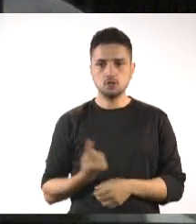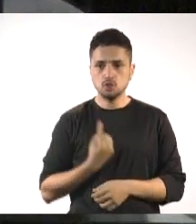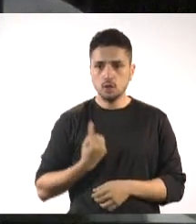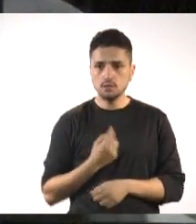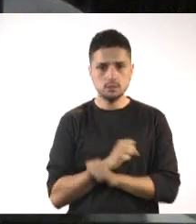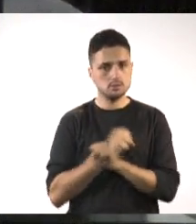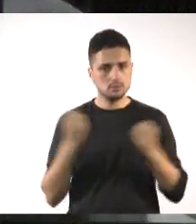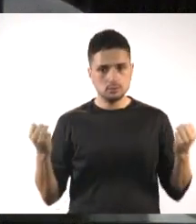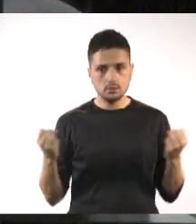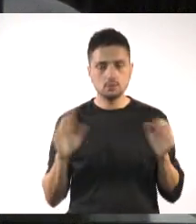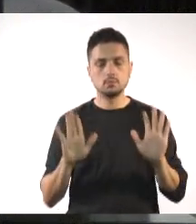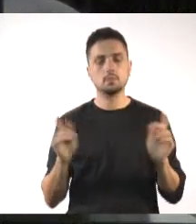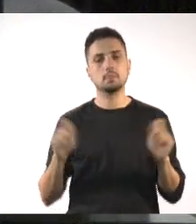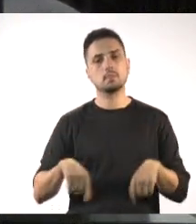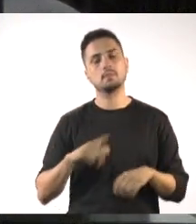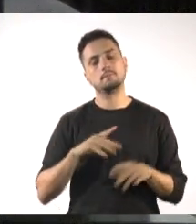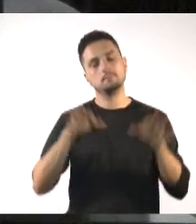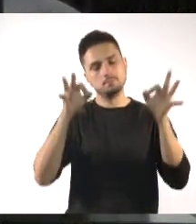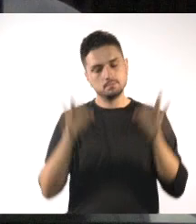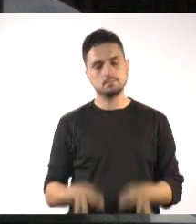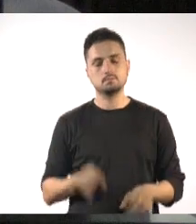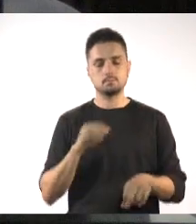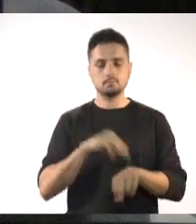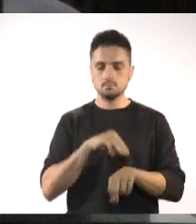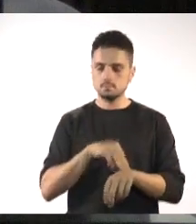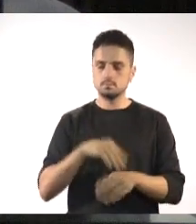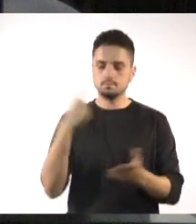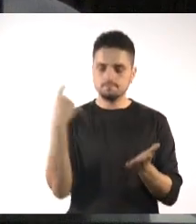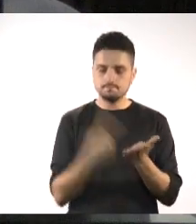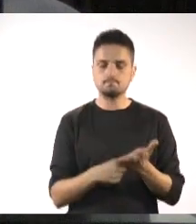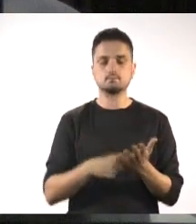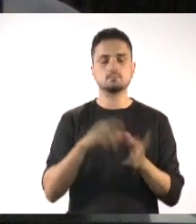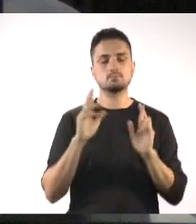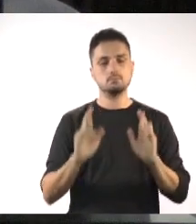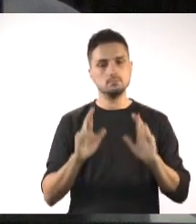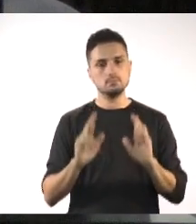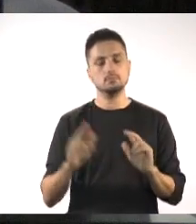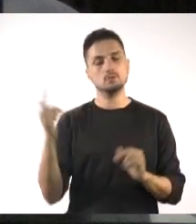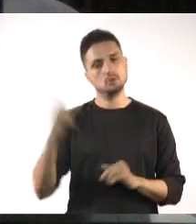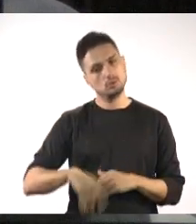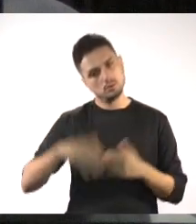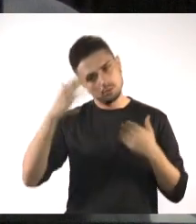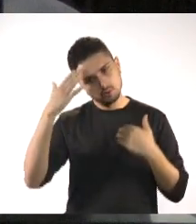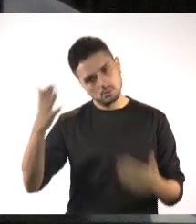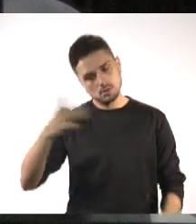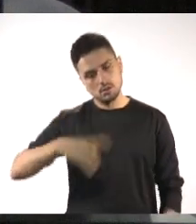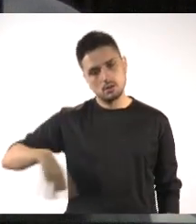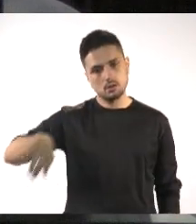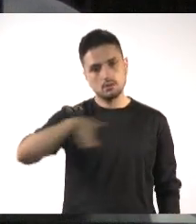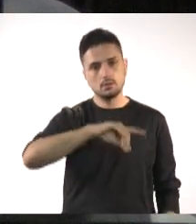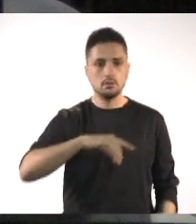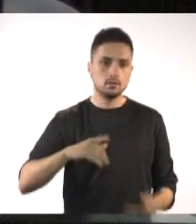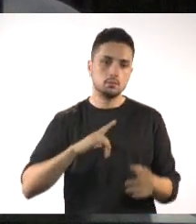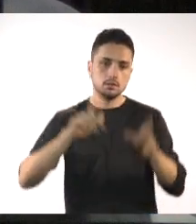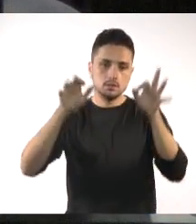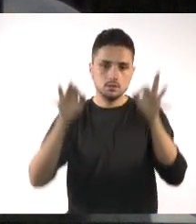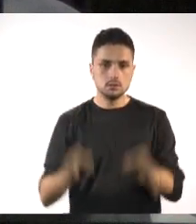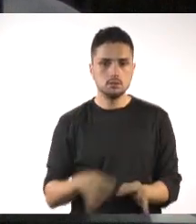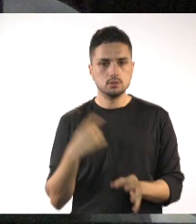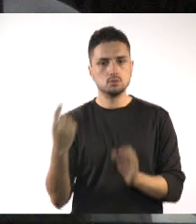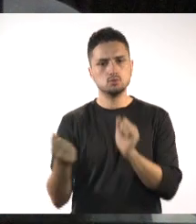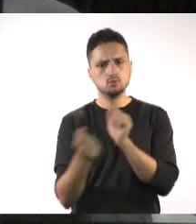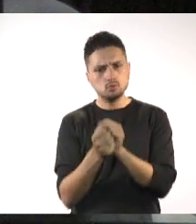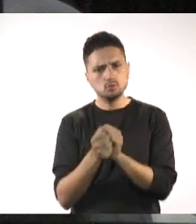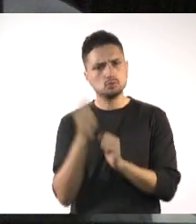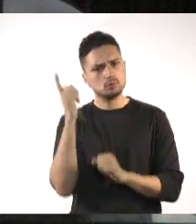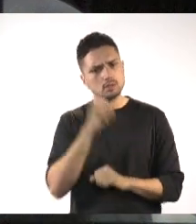que será um momento marcante de esperança. E, mais uma vez, obrigada, e a certeza que juntos